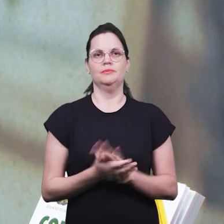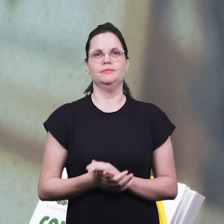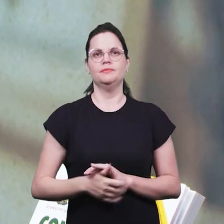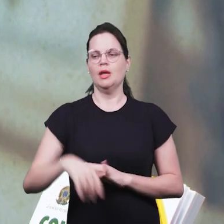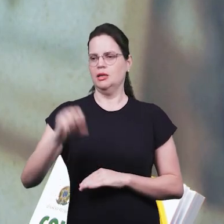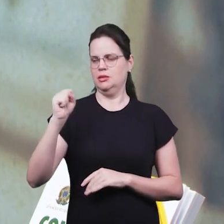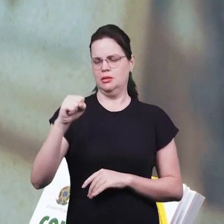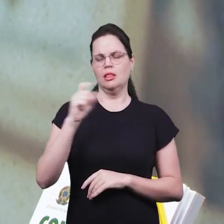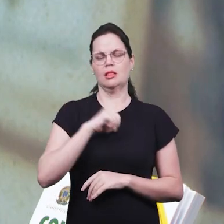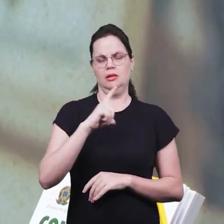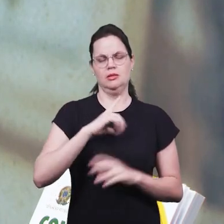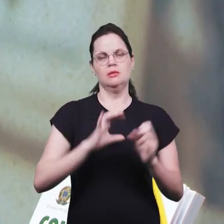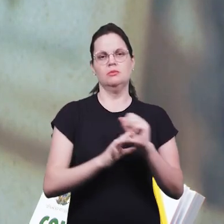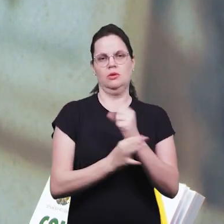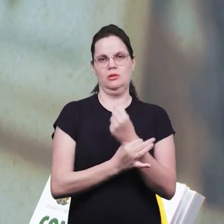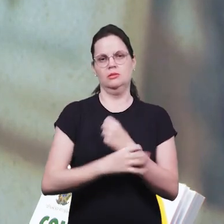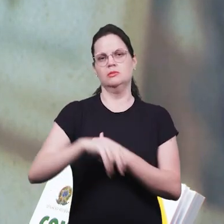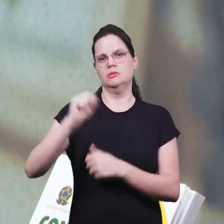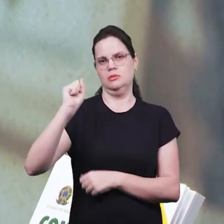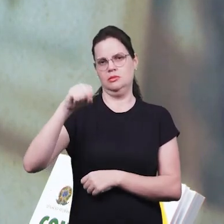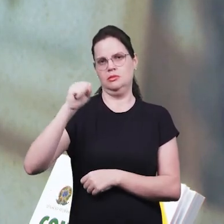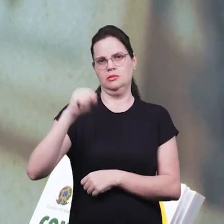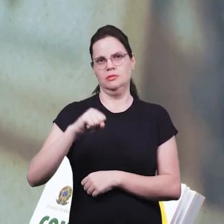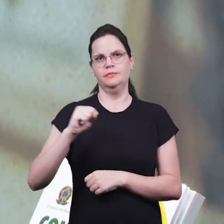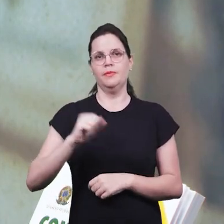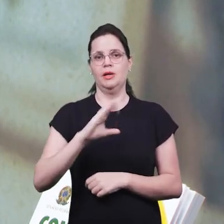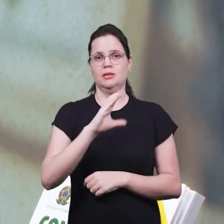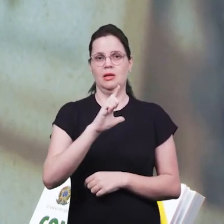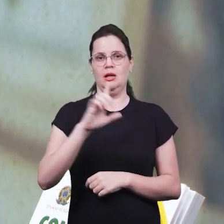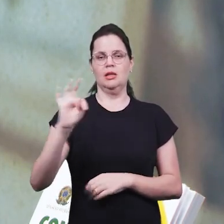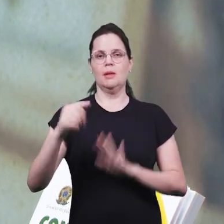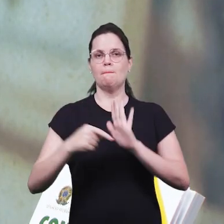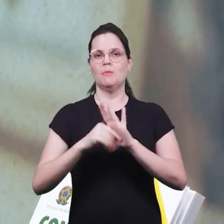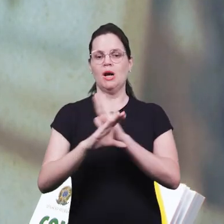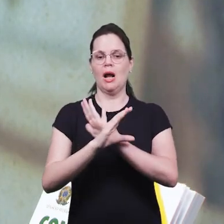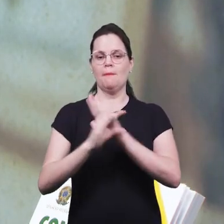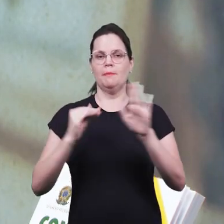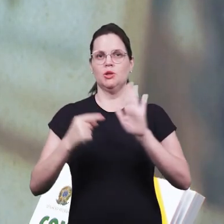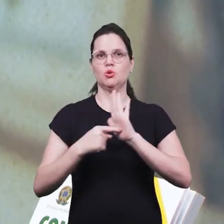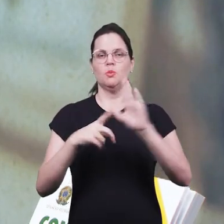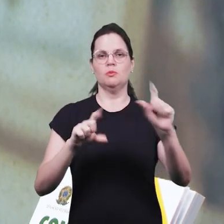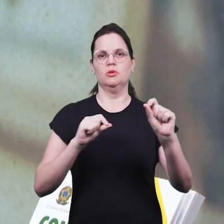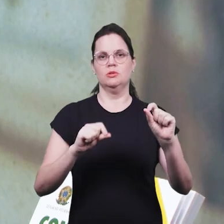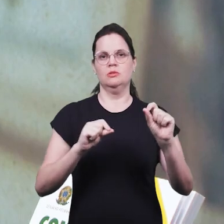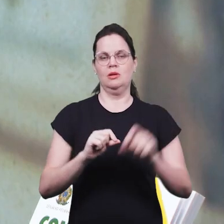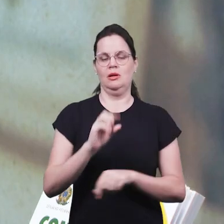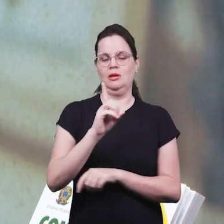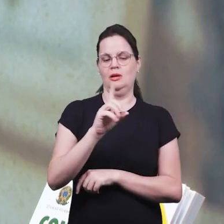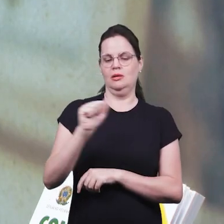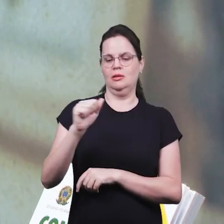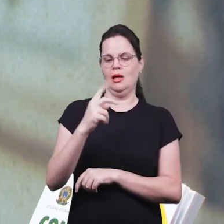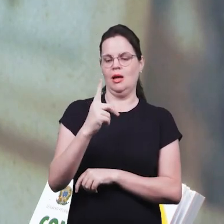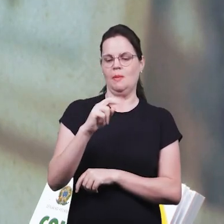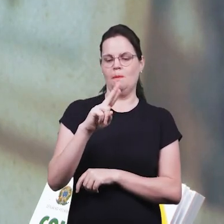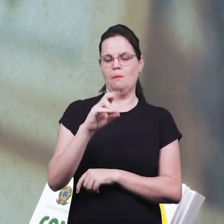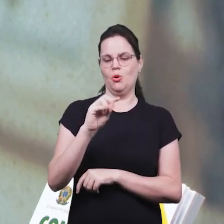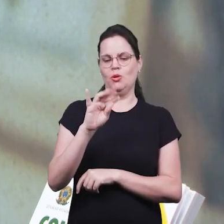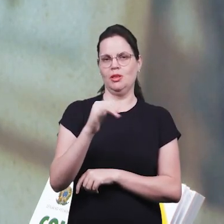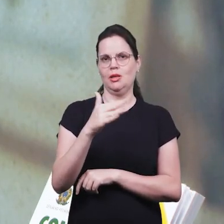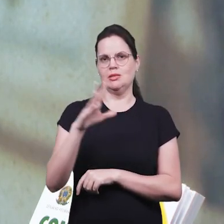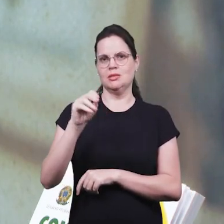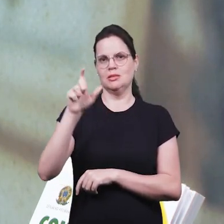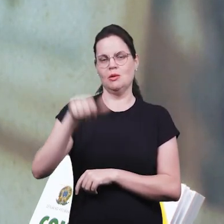uma proteção. A própria CLT ela cuidou de ter um capítulo que se denomina assim, dar proteção à trabalhadora